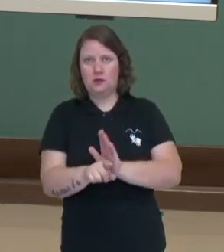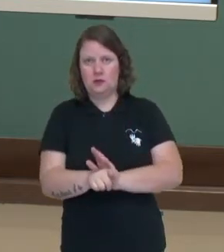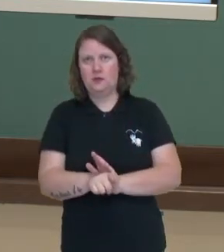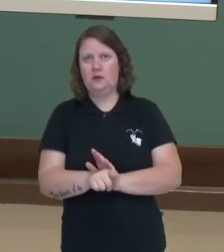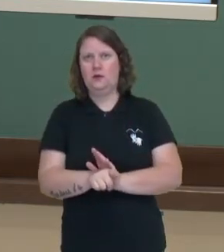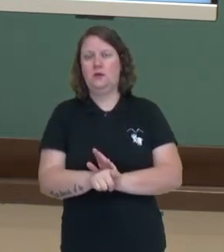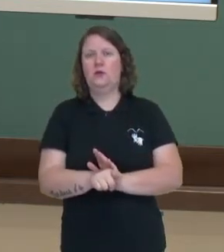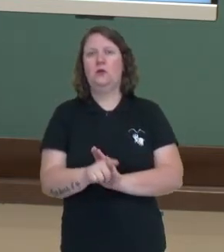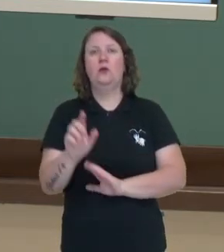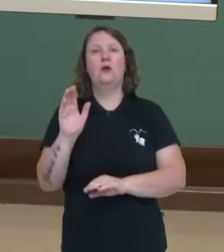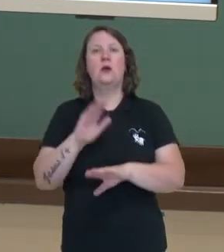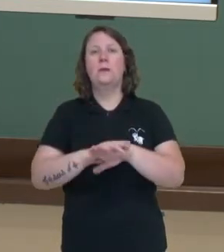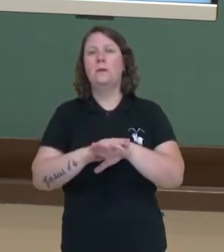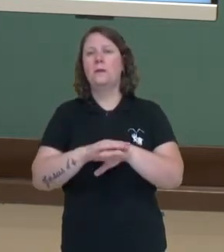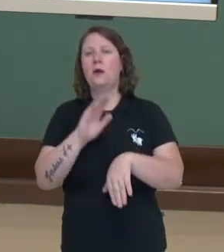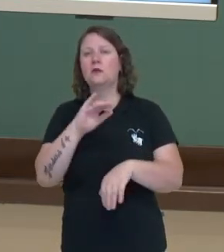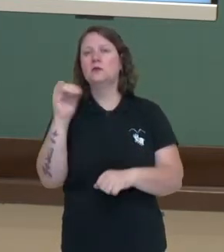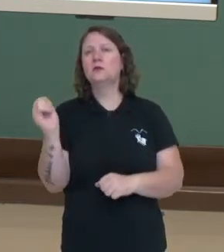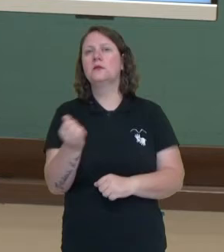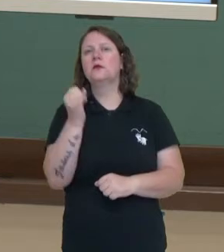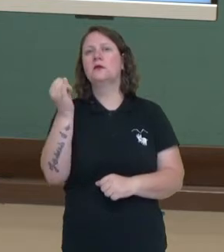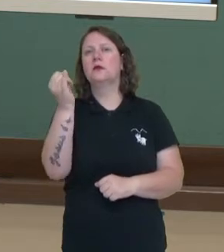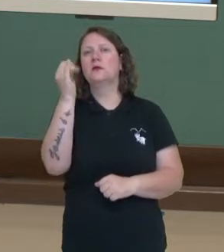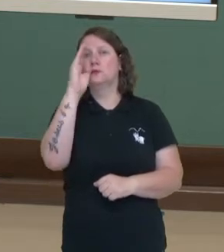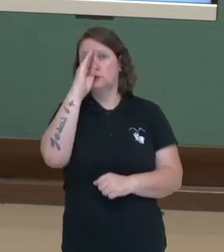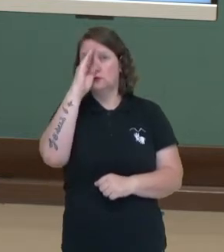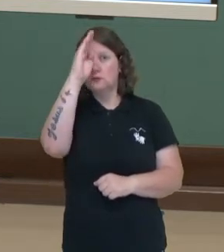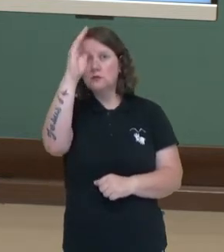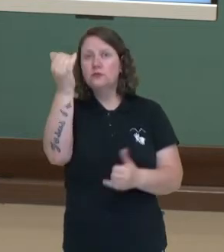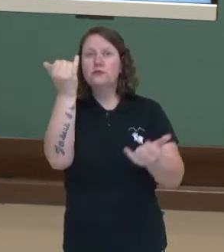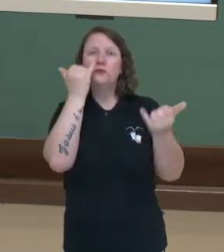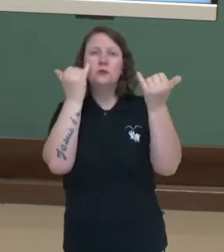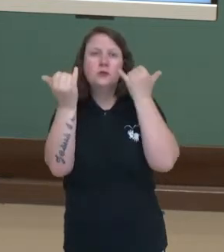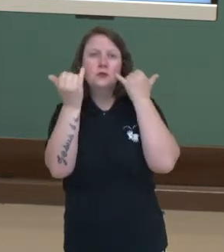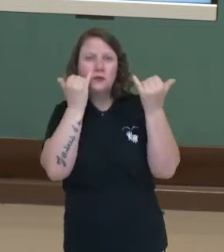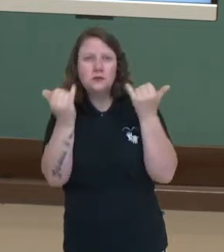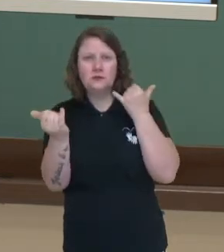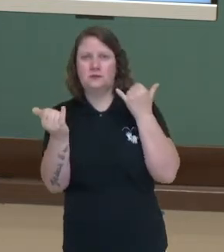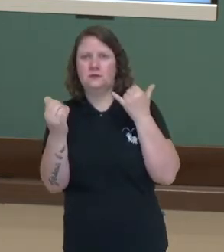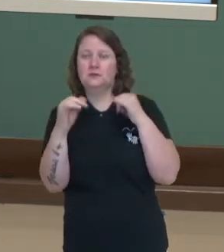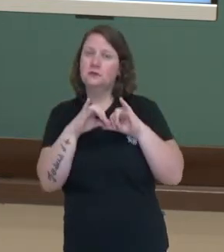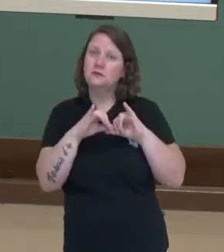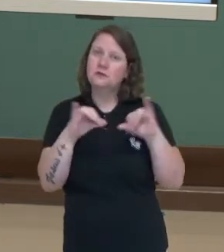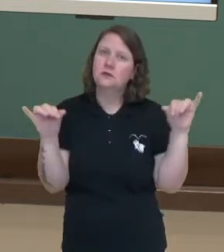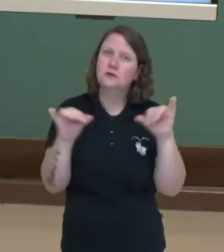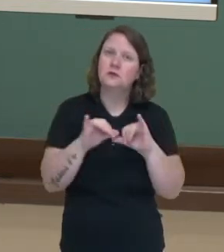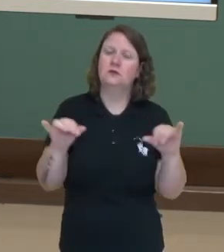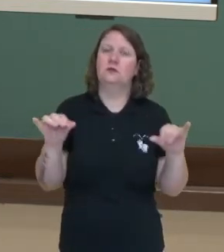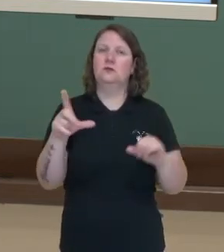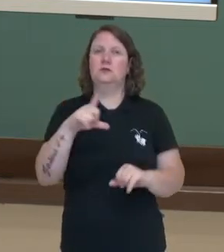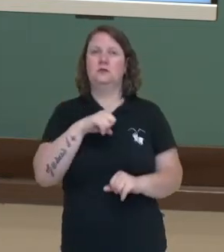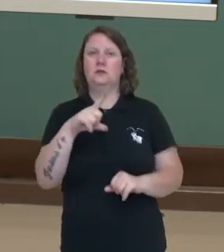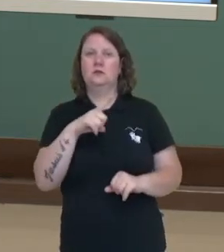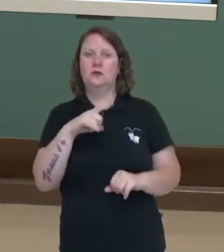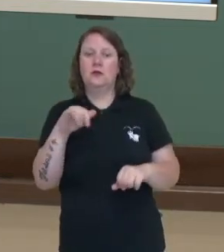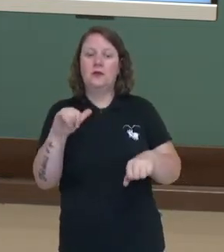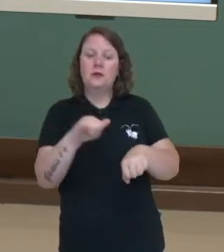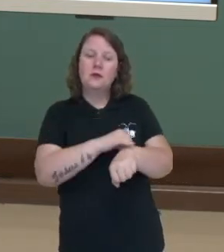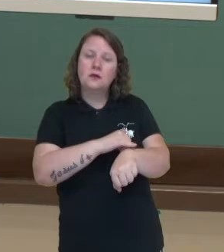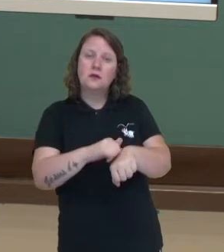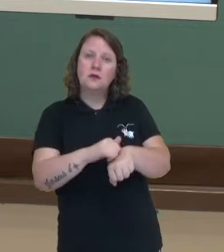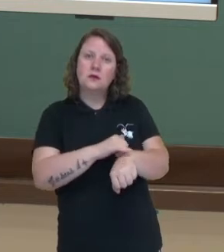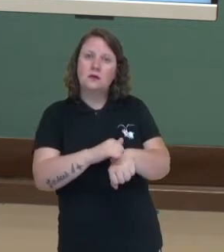o que é mais importante, as principais informações. Isso mesmo, em uma notícia, nós temos a estratégia da